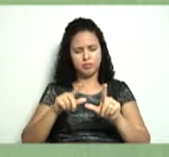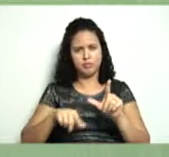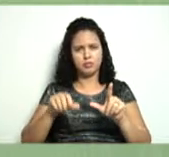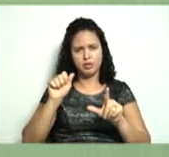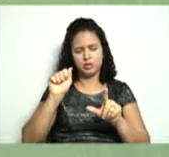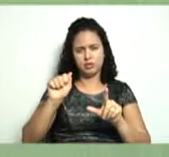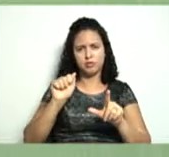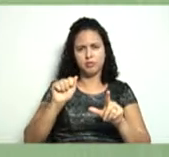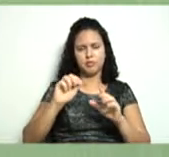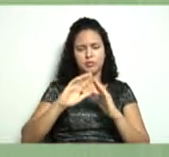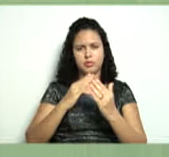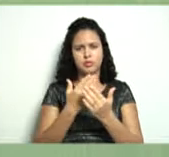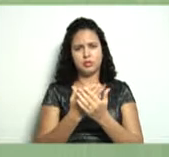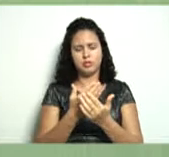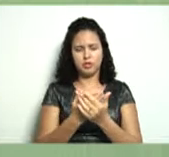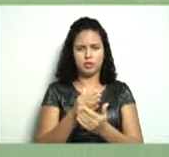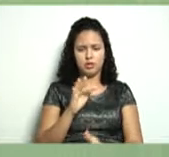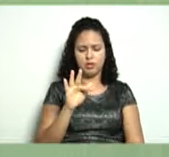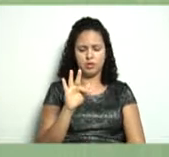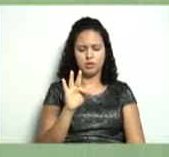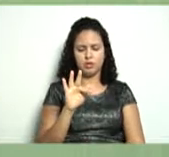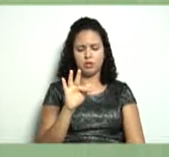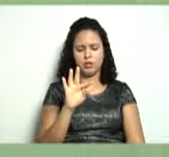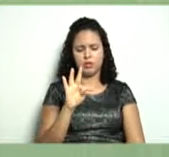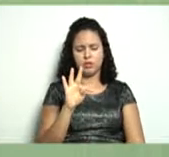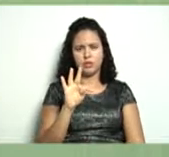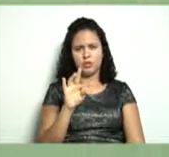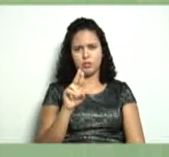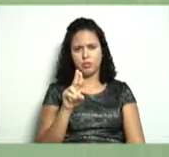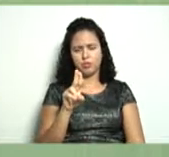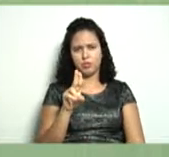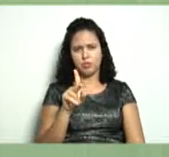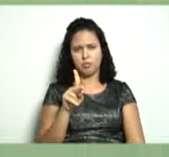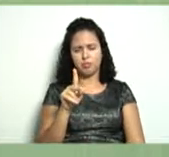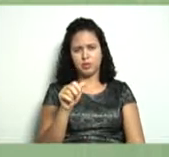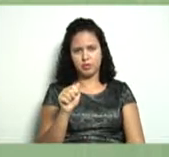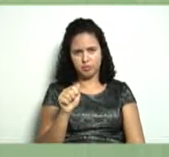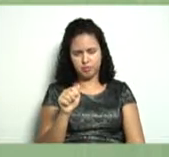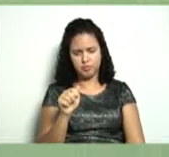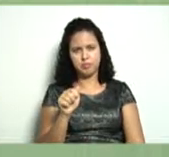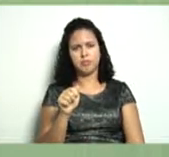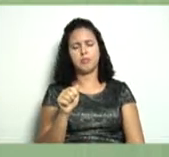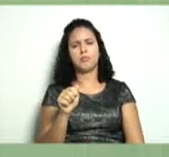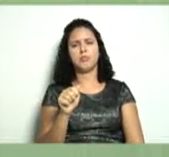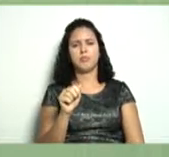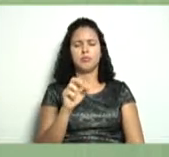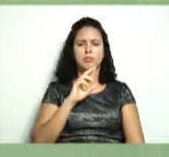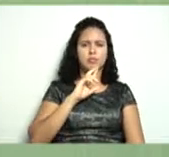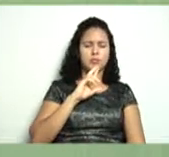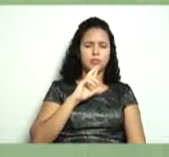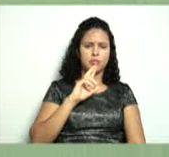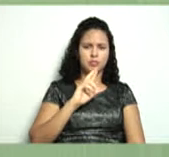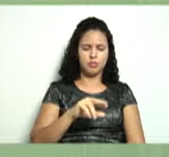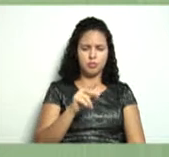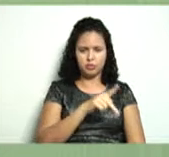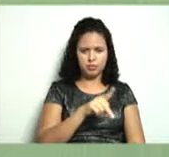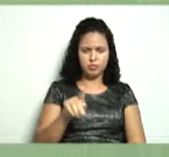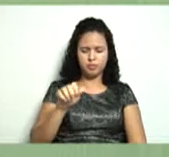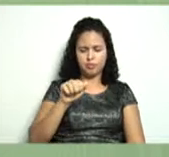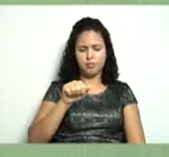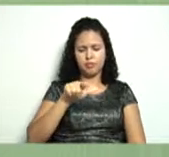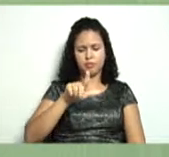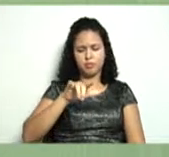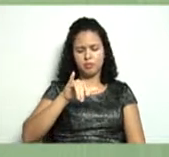Júnior, do Colégio Tupã, de Ji-Paraná, comentou que é a letra A. Na mesma linha, a professora Aline